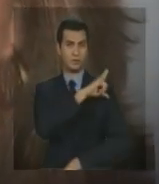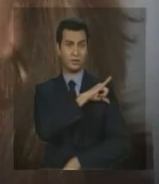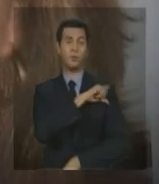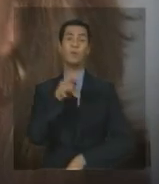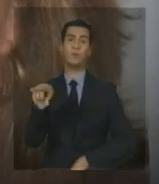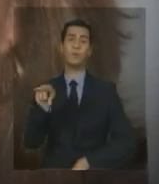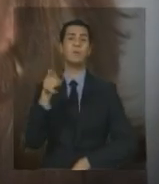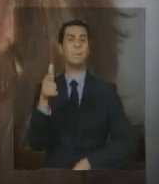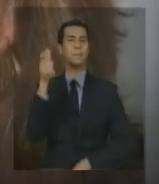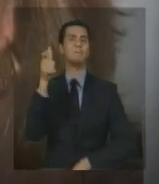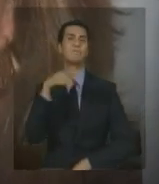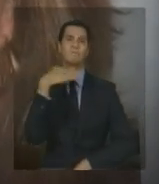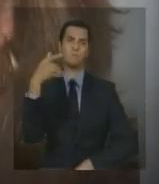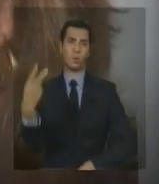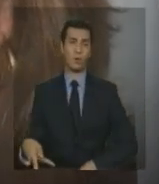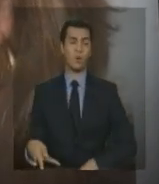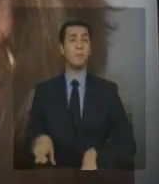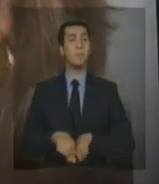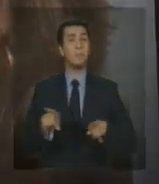com a caçula Marisa Ferrari.